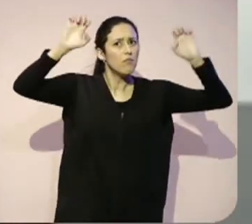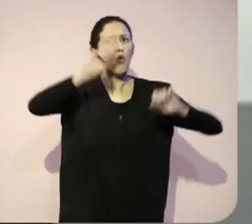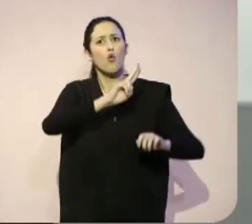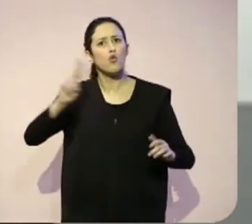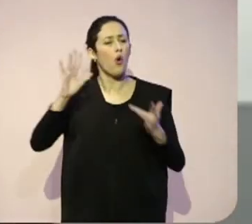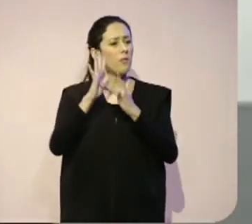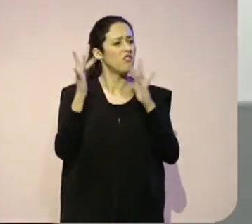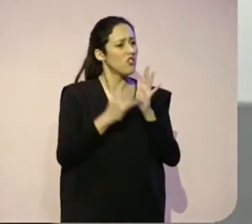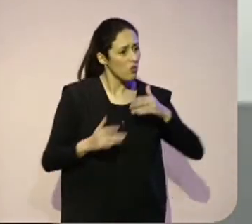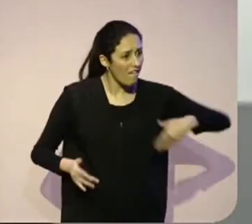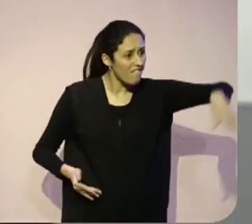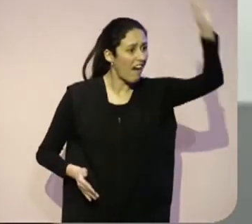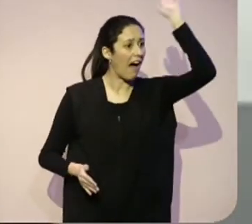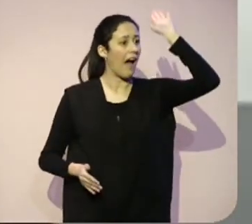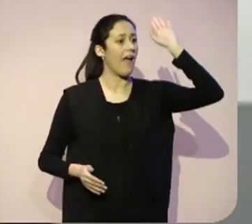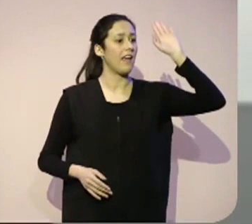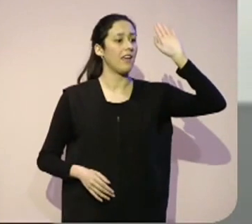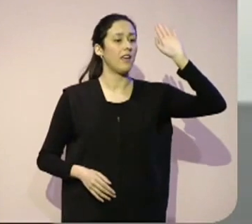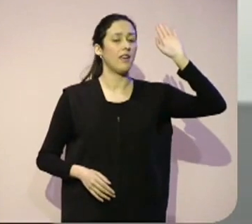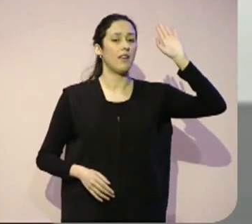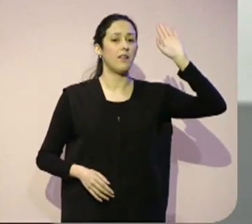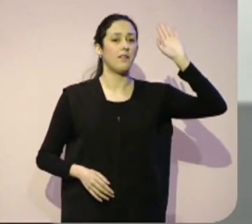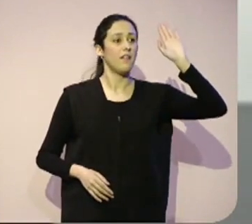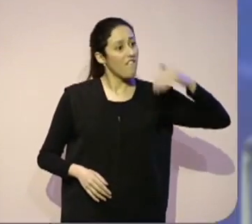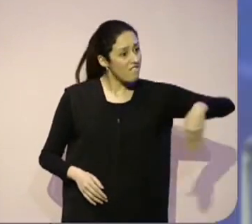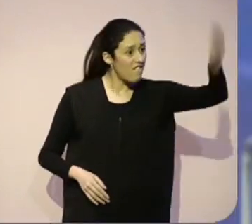de Jesus.